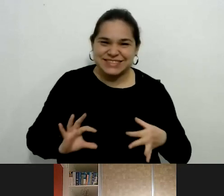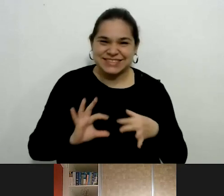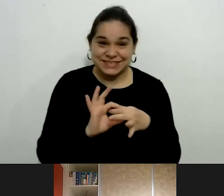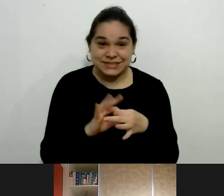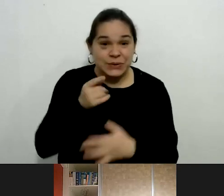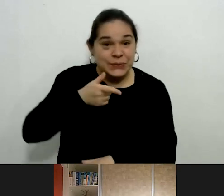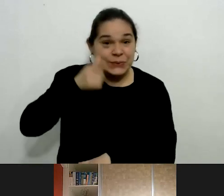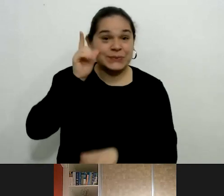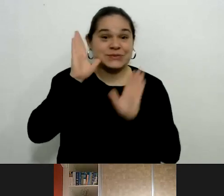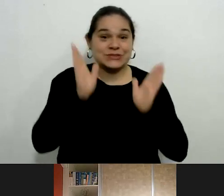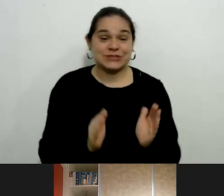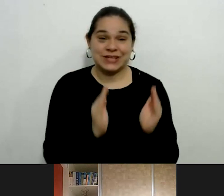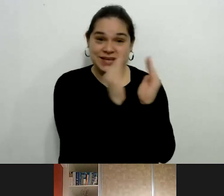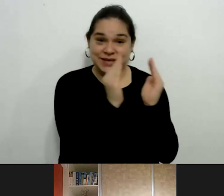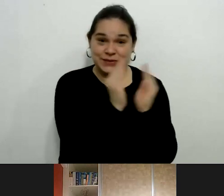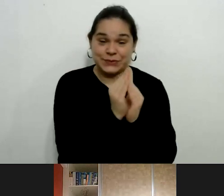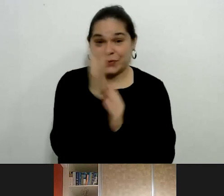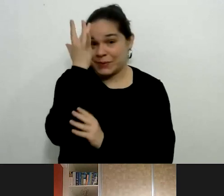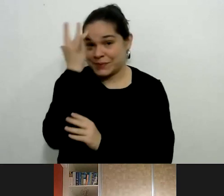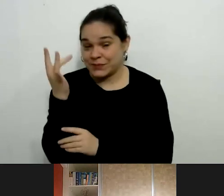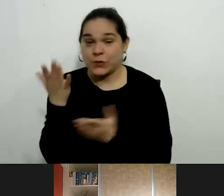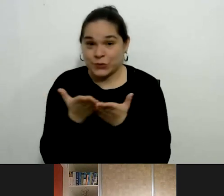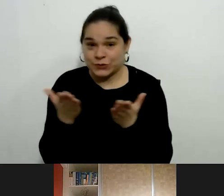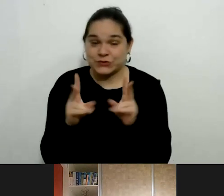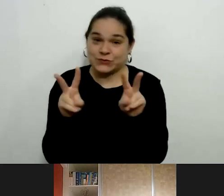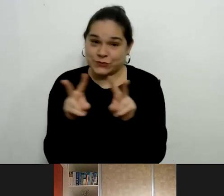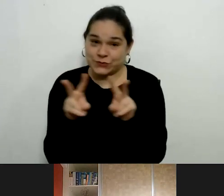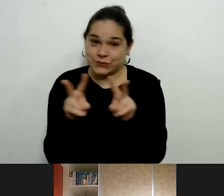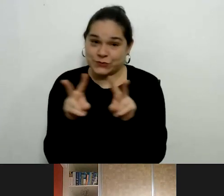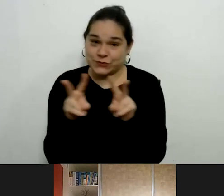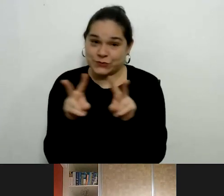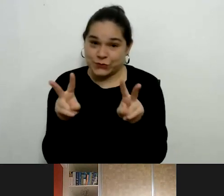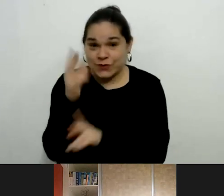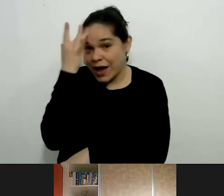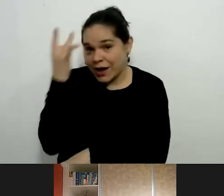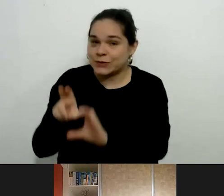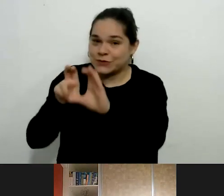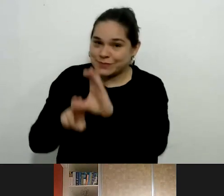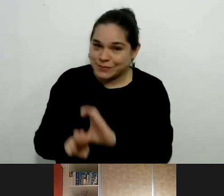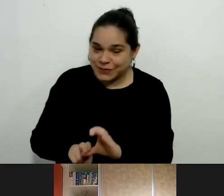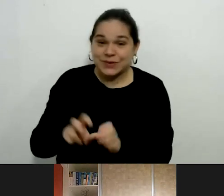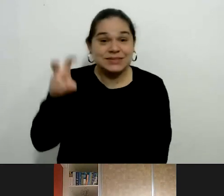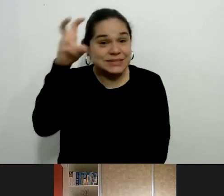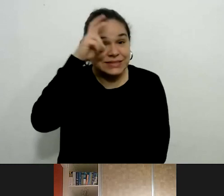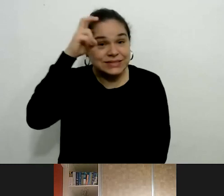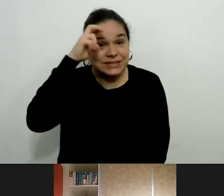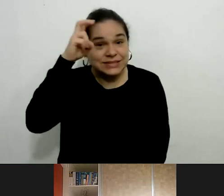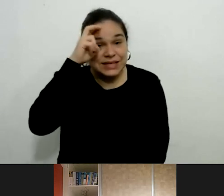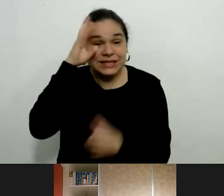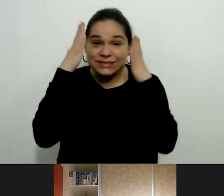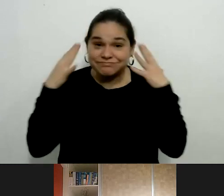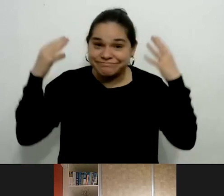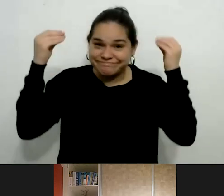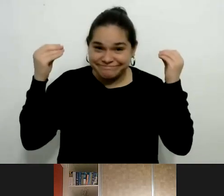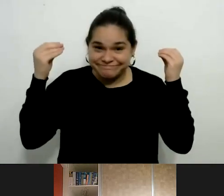ontem com a Renault, hoje com a Volvo, amanhã nós temos o mesmo encontro com a Bosch, na quinta-feira com a CNH que já está marcado e nós